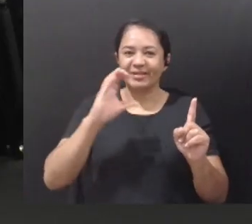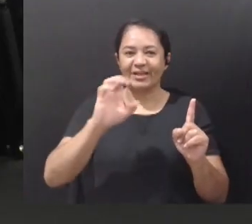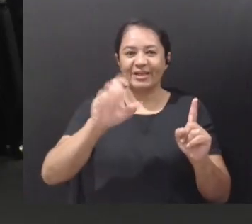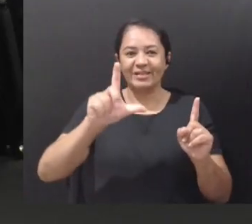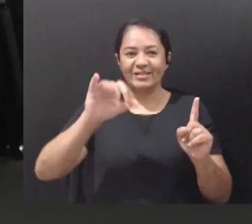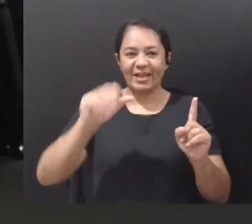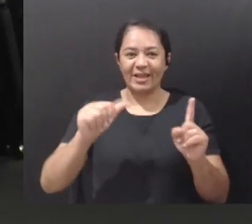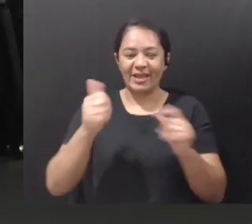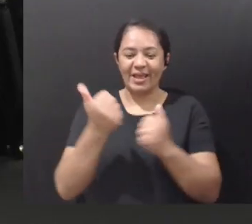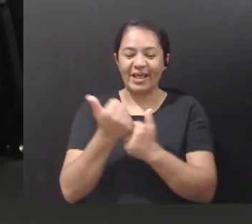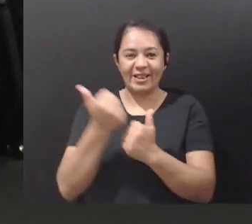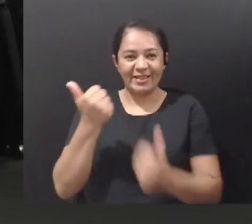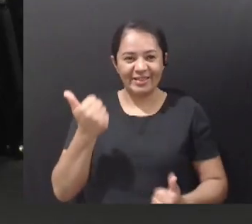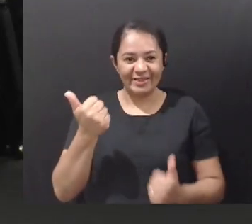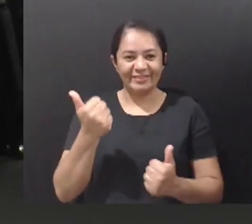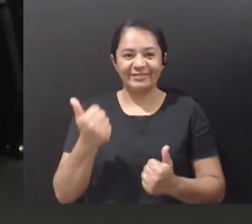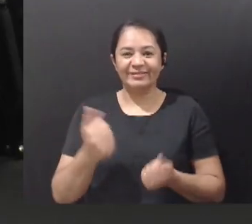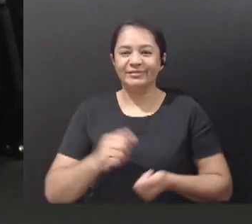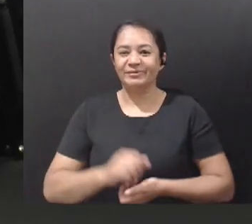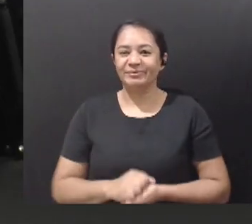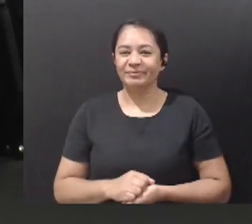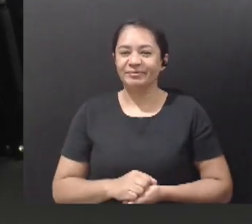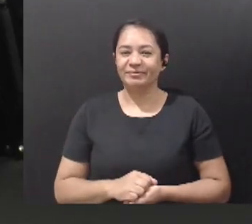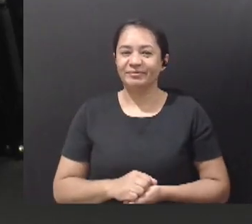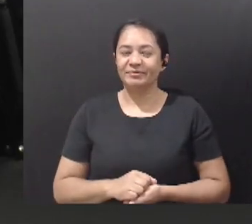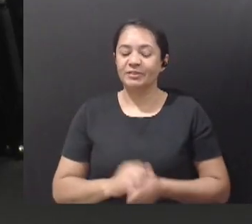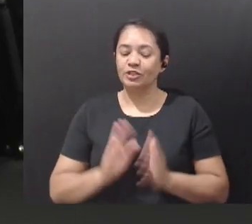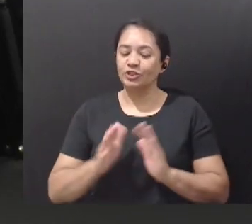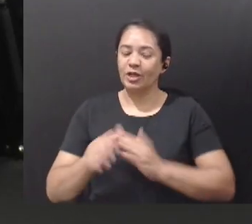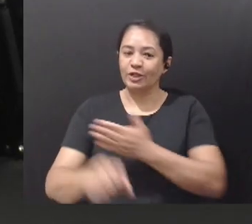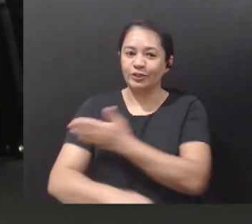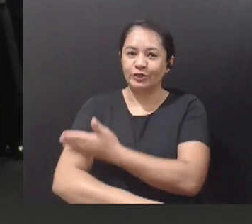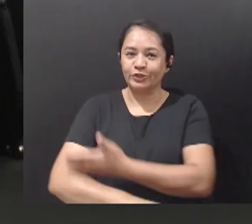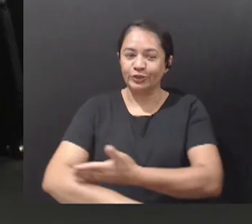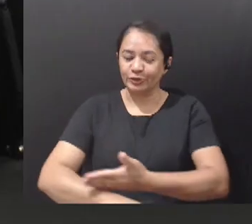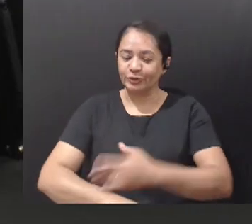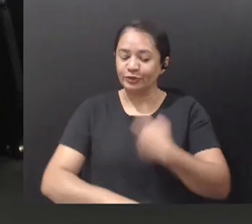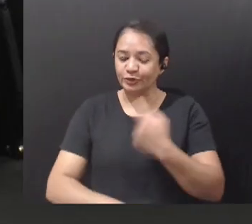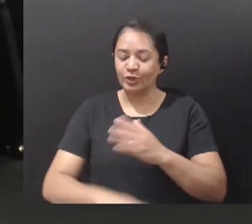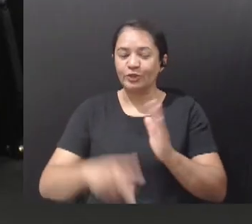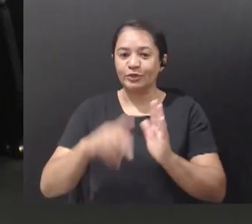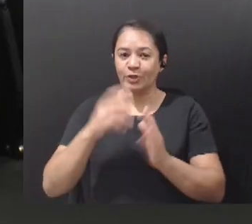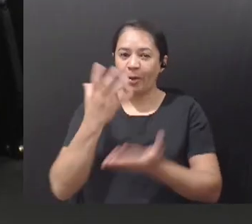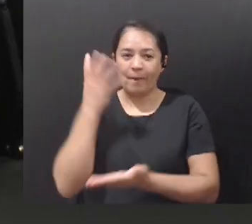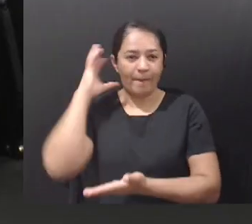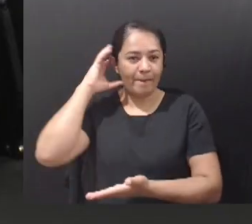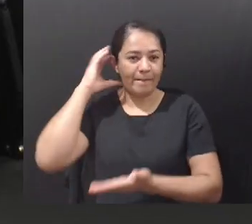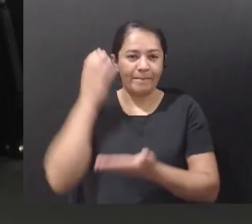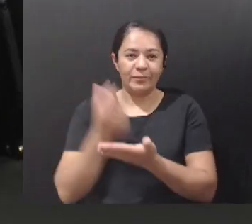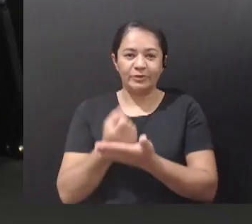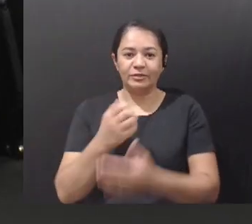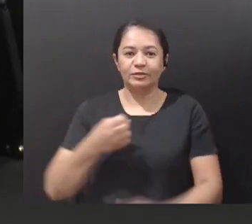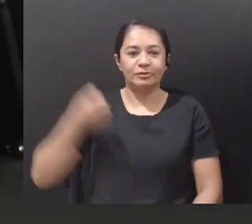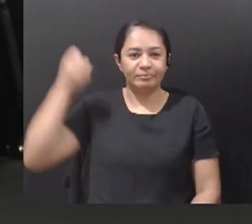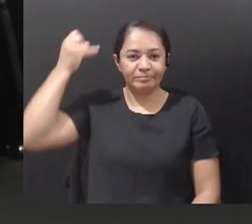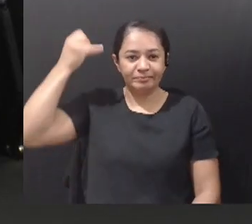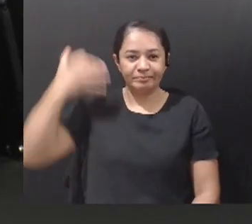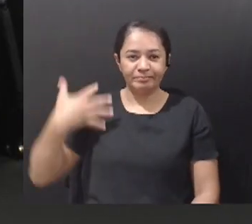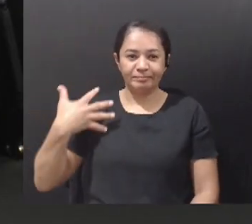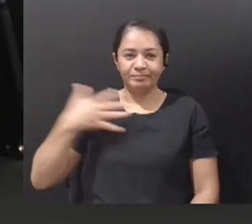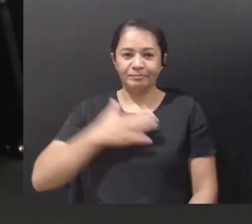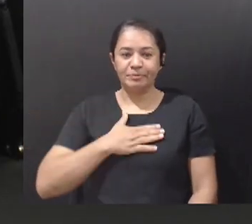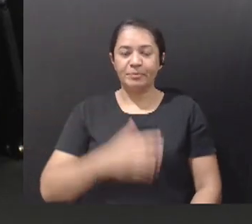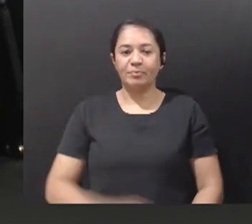está aqui com a gente. E como é de praxe, logo na abertura do nosso podcast, eu vou fazer a minha auto e audiodescrição. O